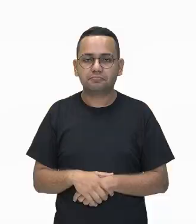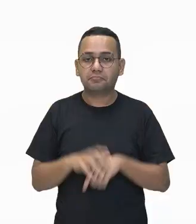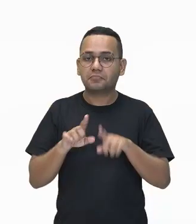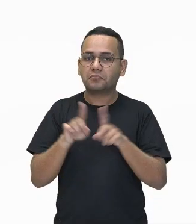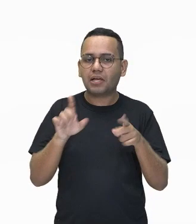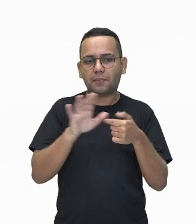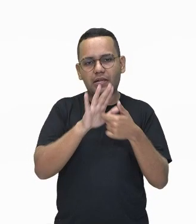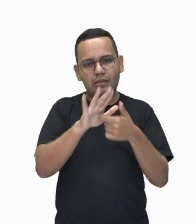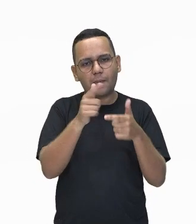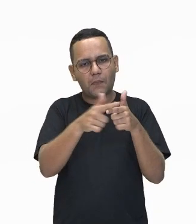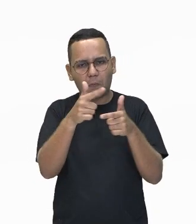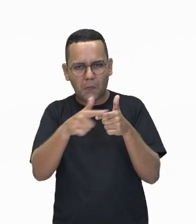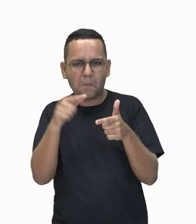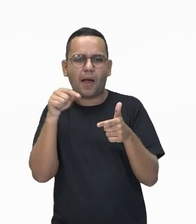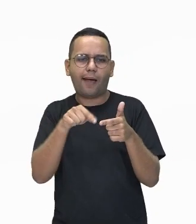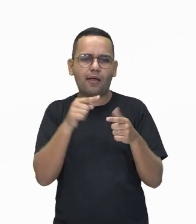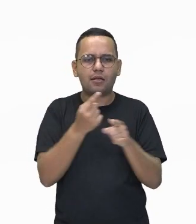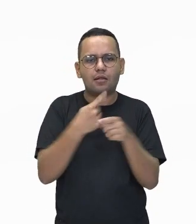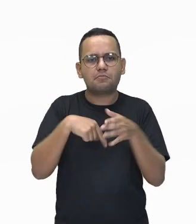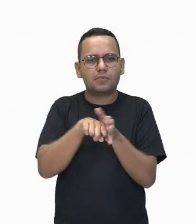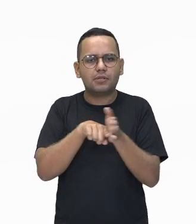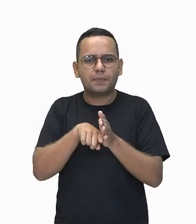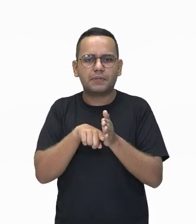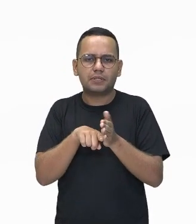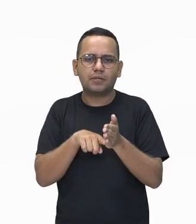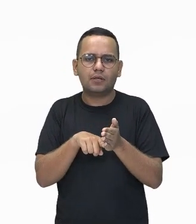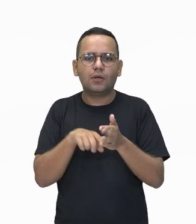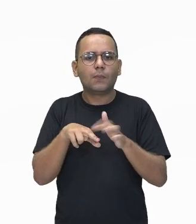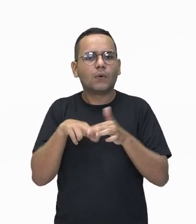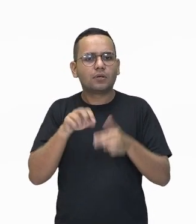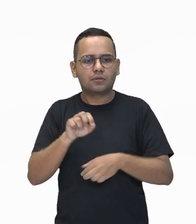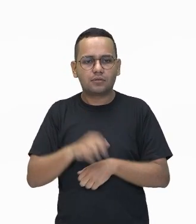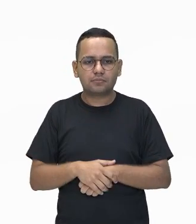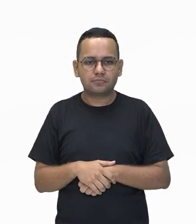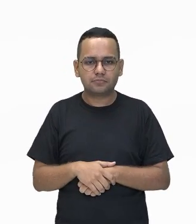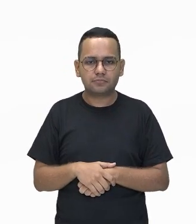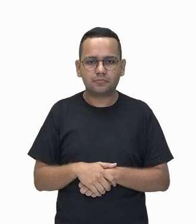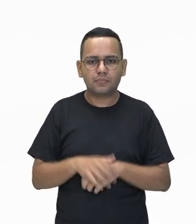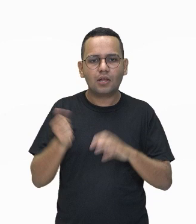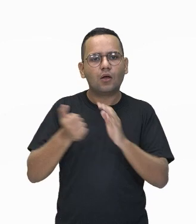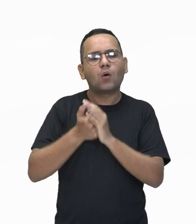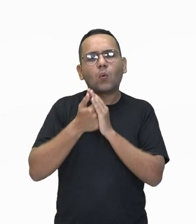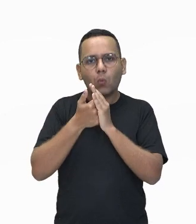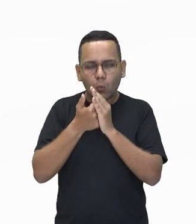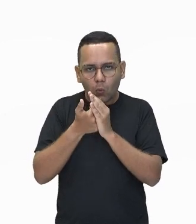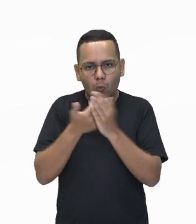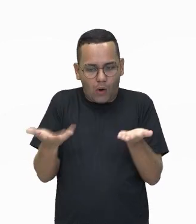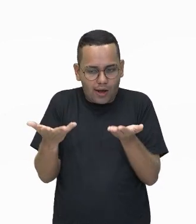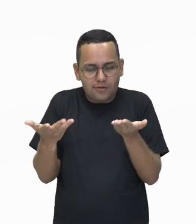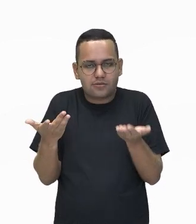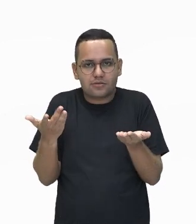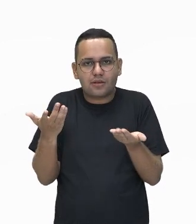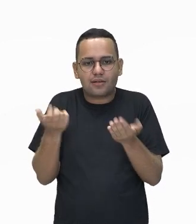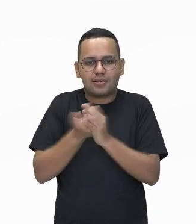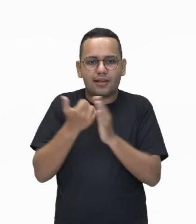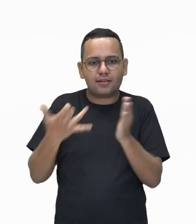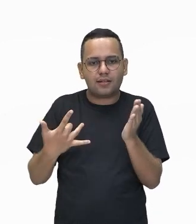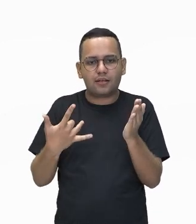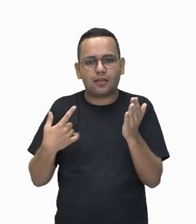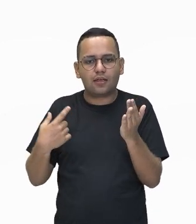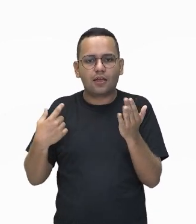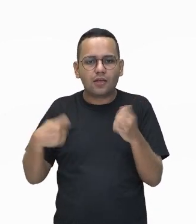pesquisa, quais as características, então, que esse aluno protagonista ele tem que ter, né? Então, esse